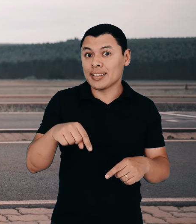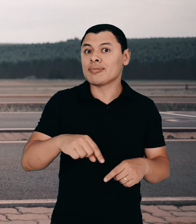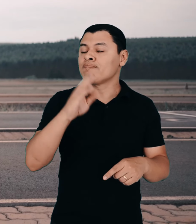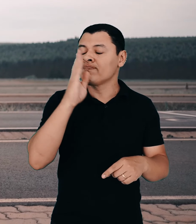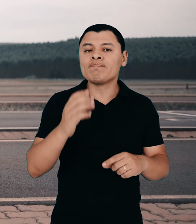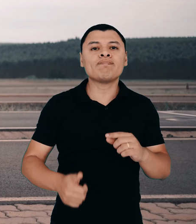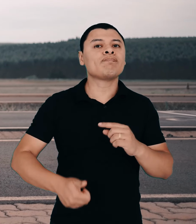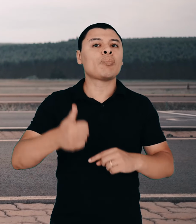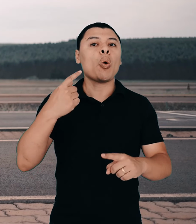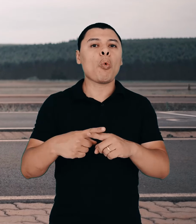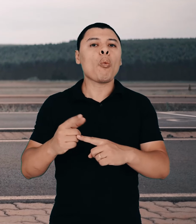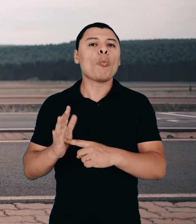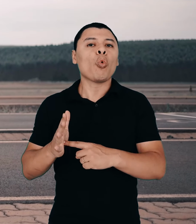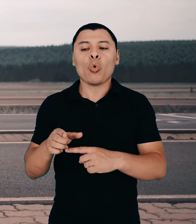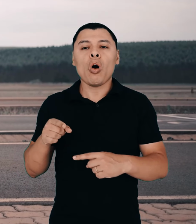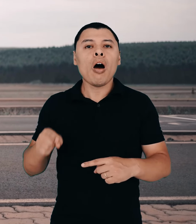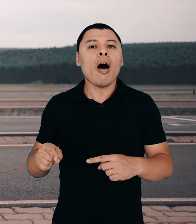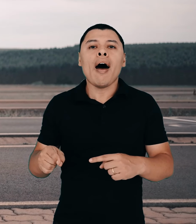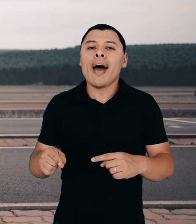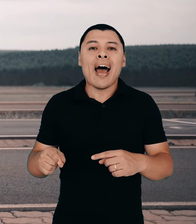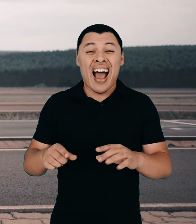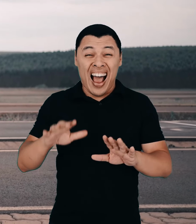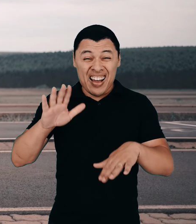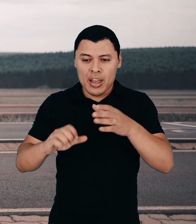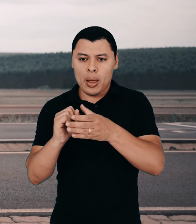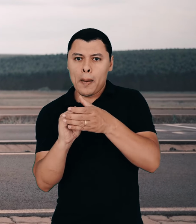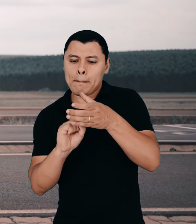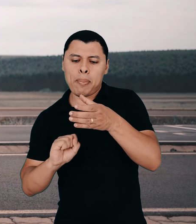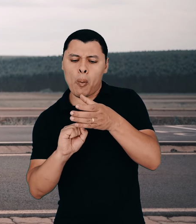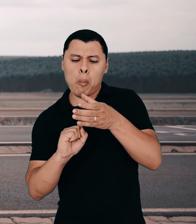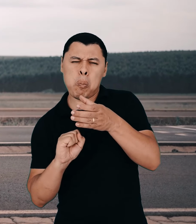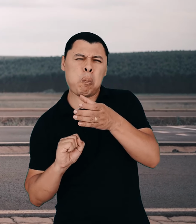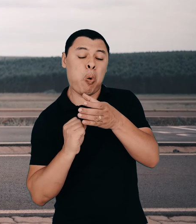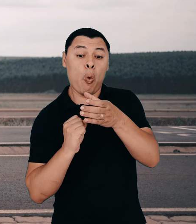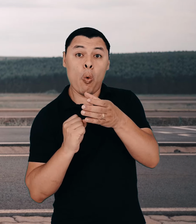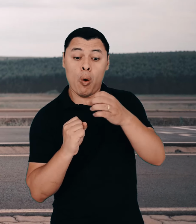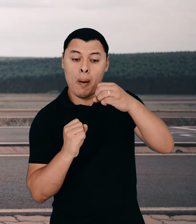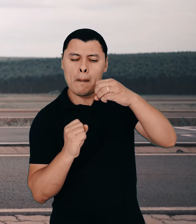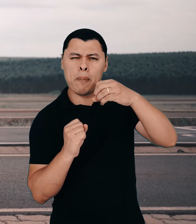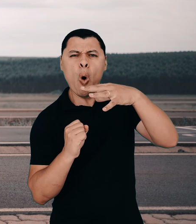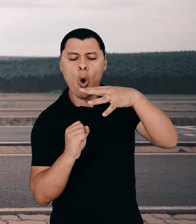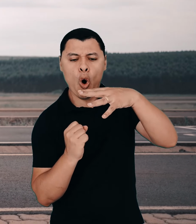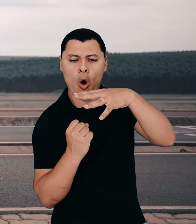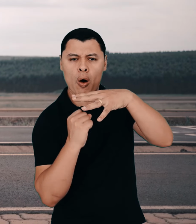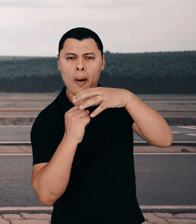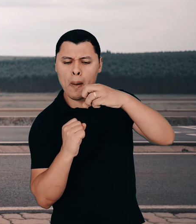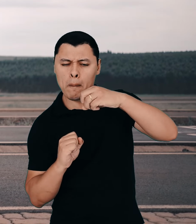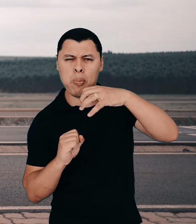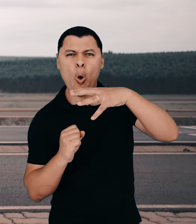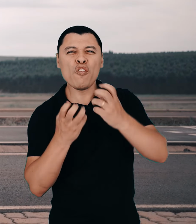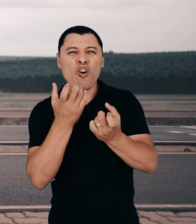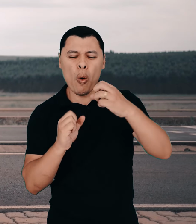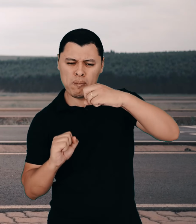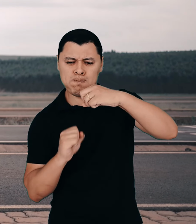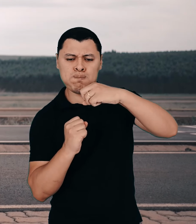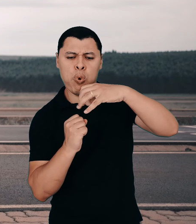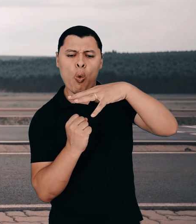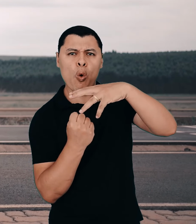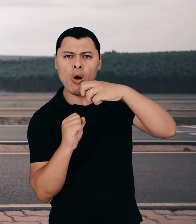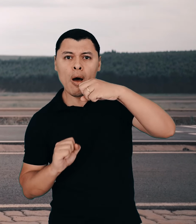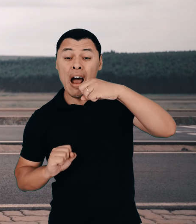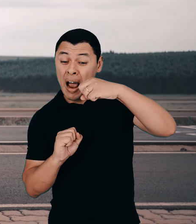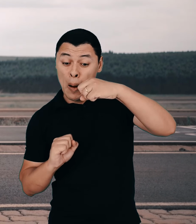em relação a fenômenos de pré-ignição. Porque a válvula wastegate da turbina já ajuda nisso, né? Na taxa de compressão dinâmica, pode reduzir ali a